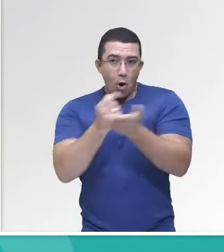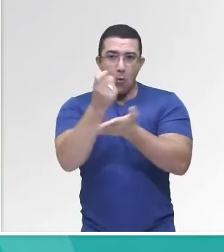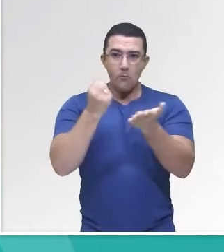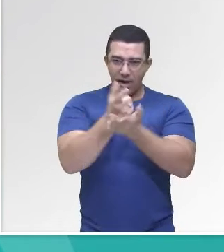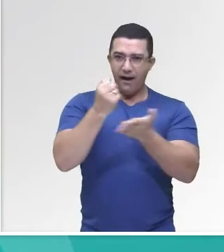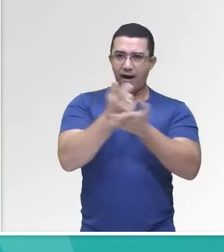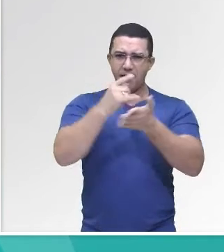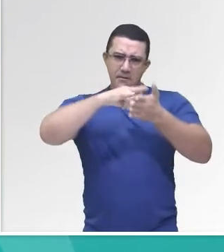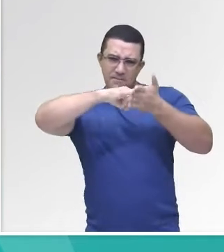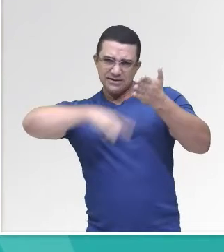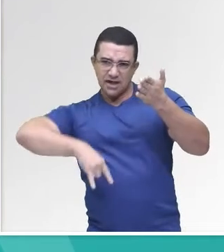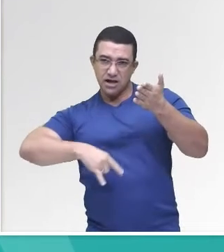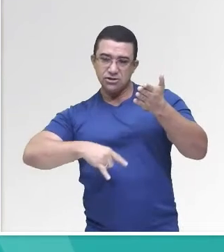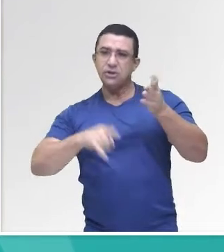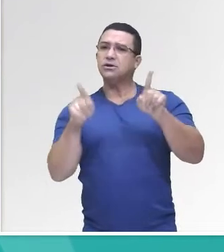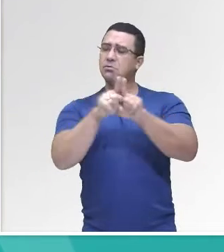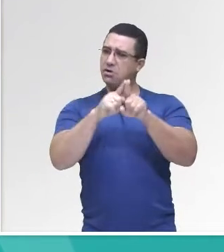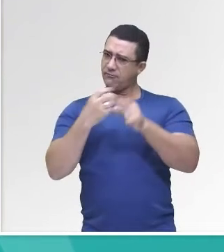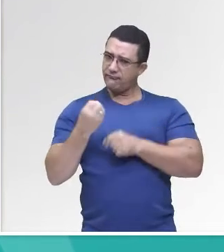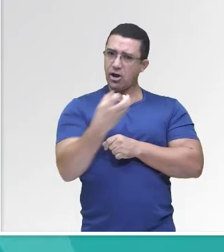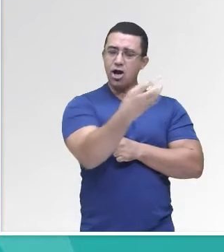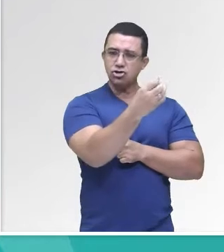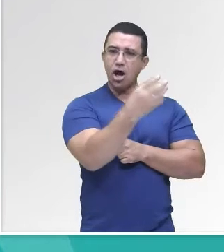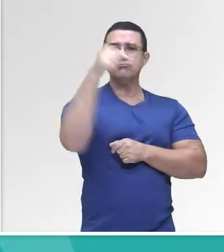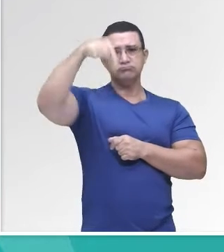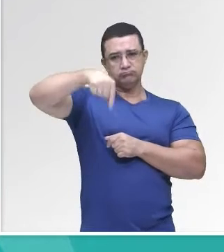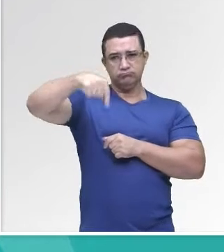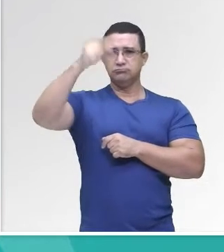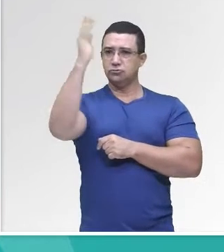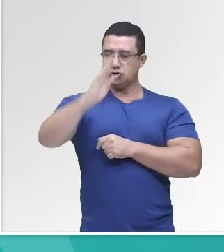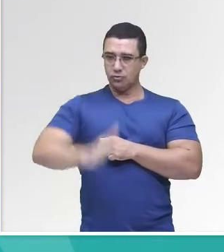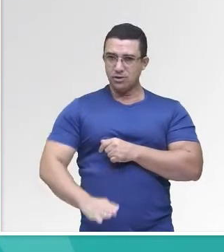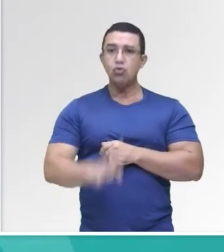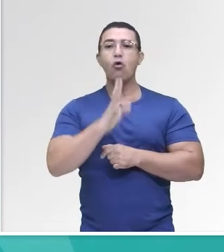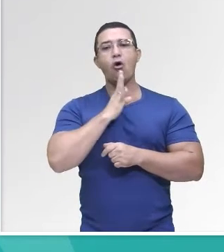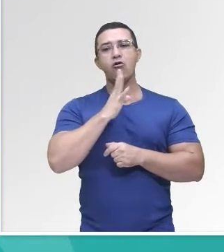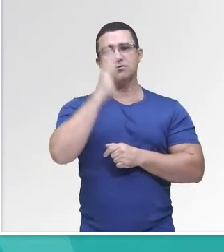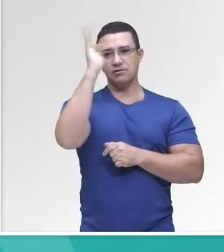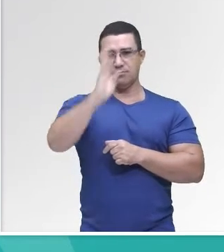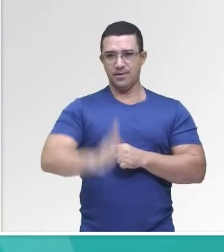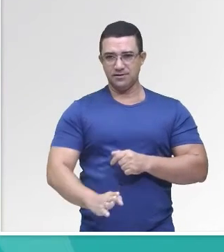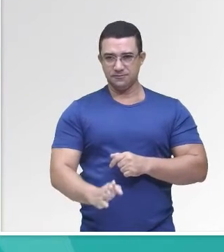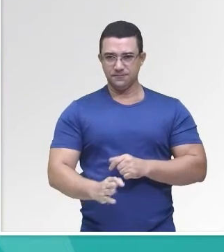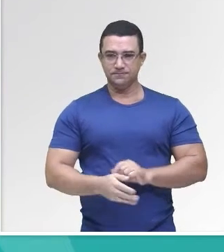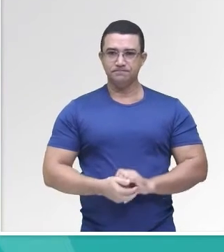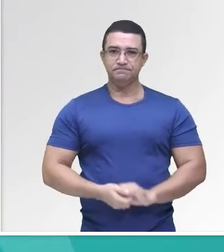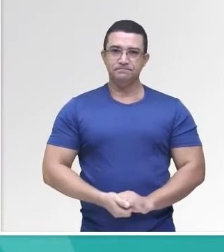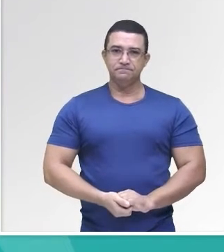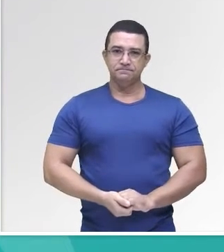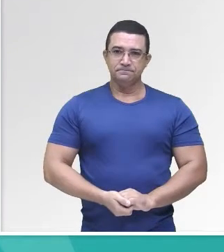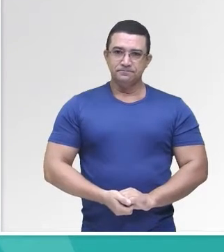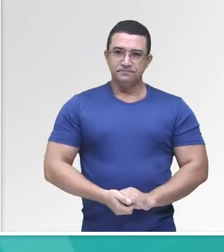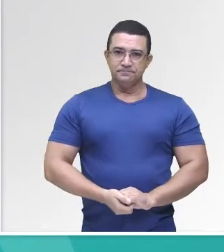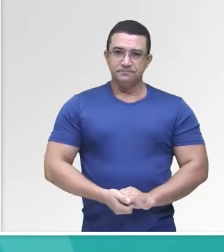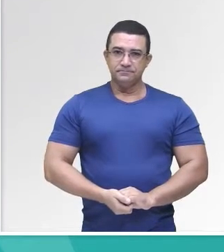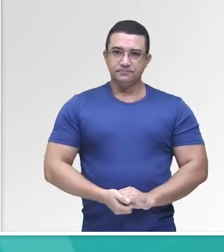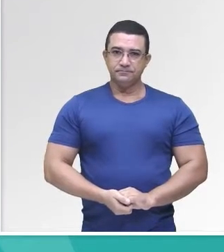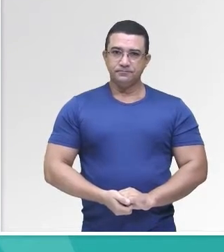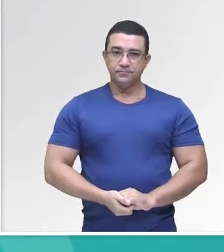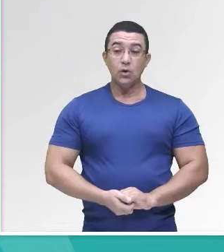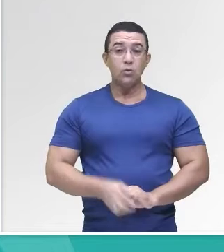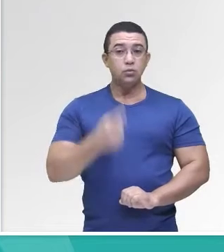que é do Brasil, certo? Consumir e conhecer, tudo bem? Bem, visto então aí